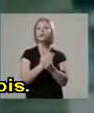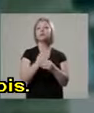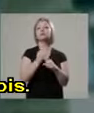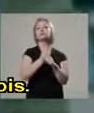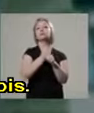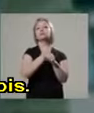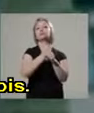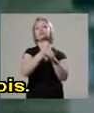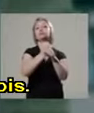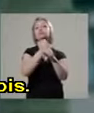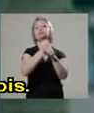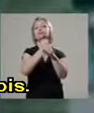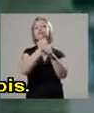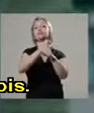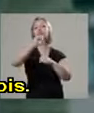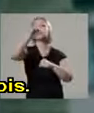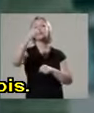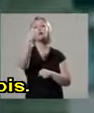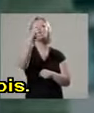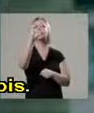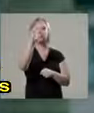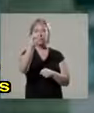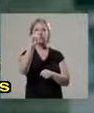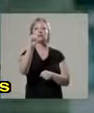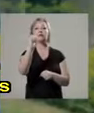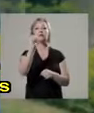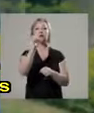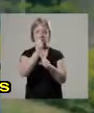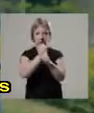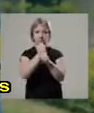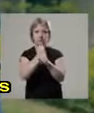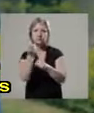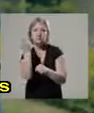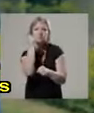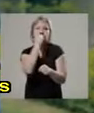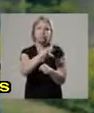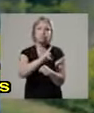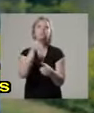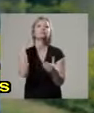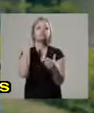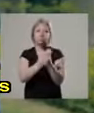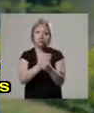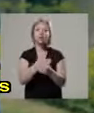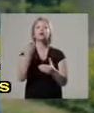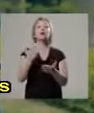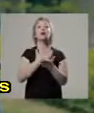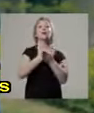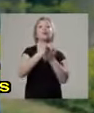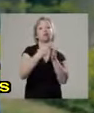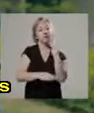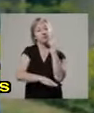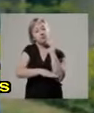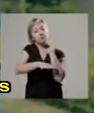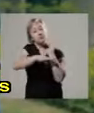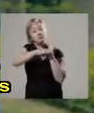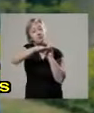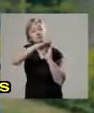E ganhamos esse processo 10 anos depois, onde obrigou o metrô a